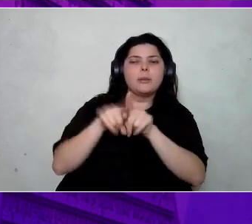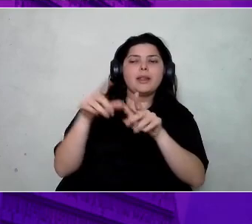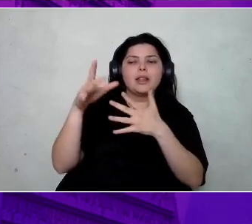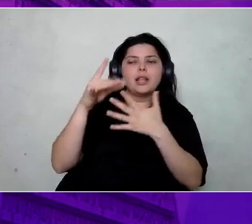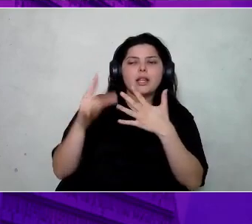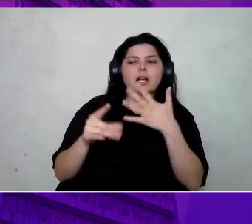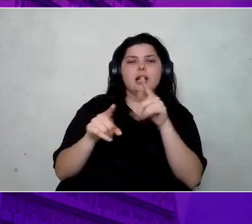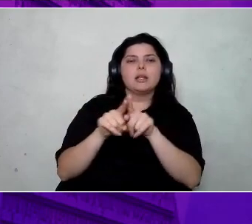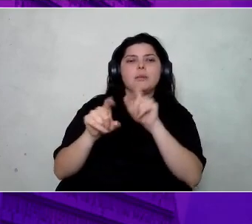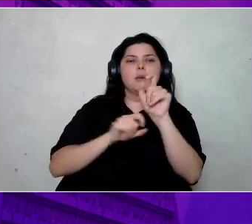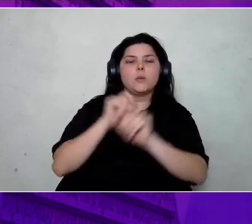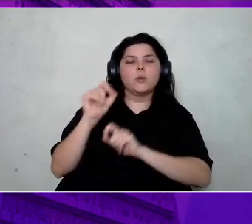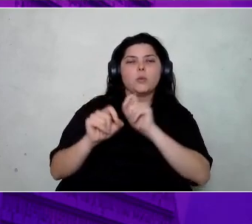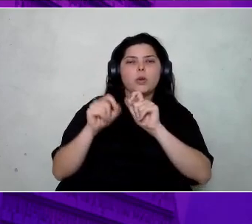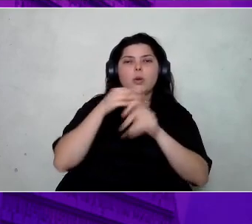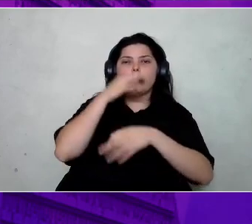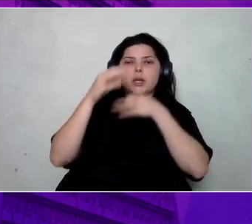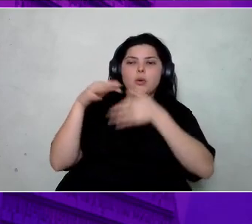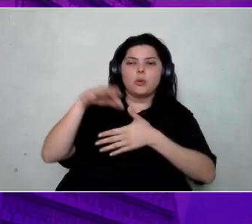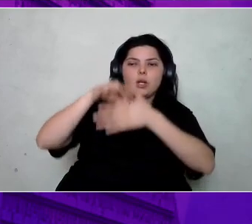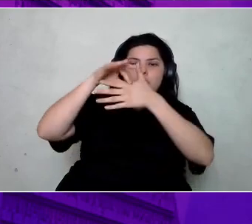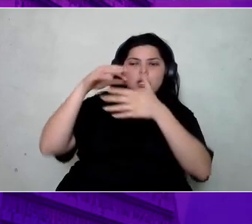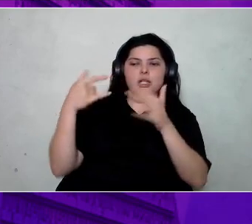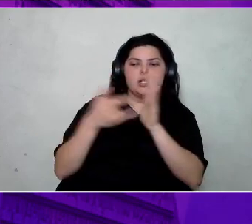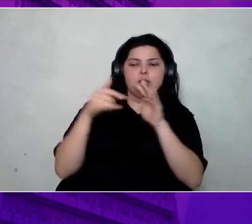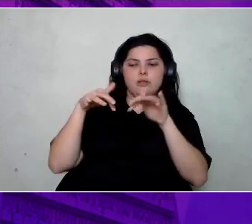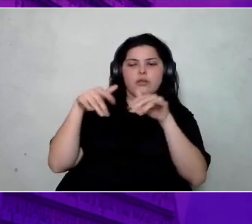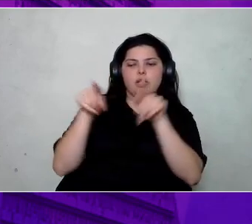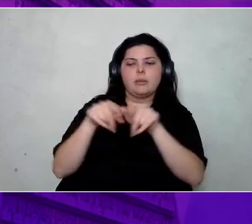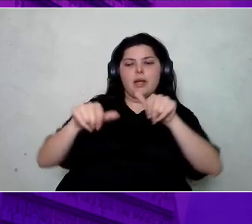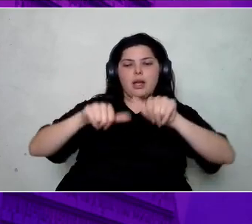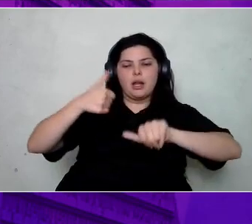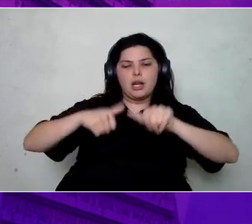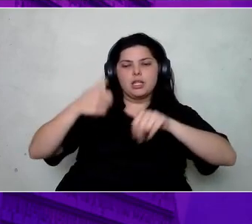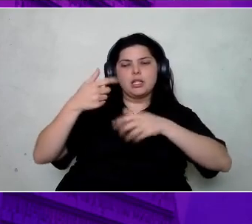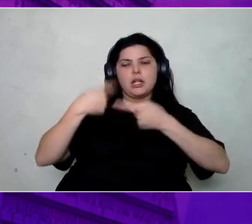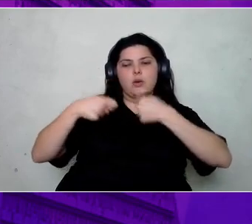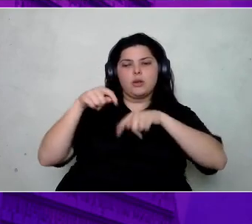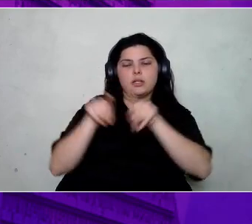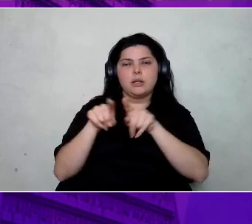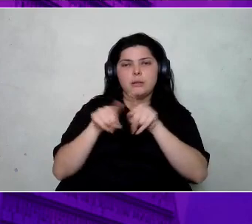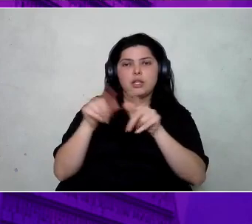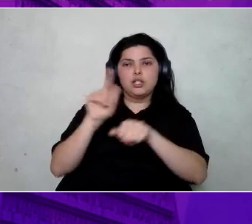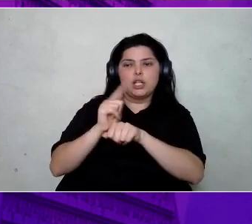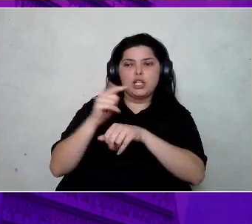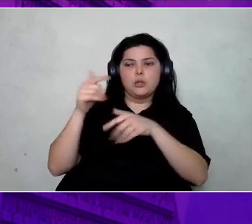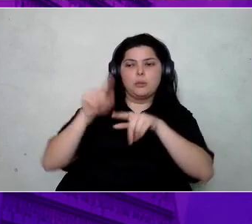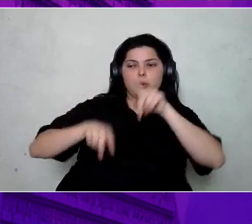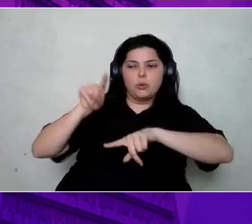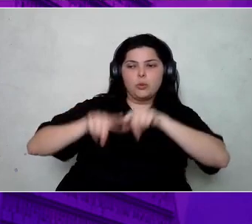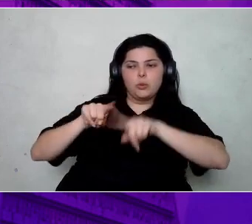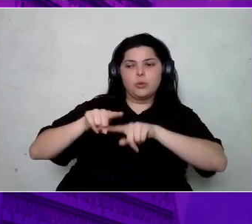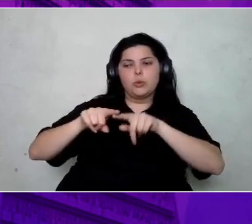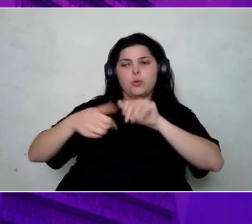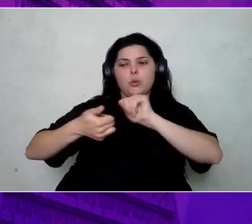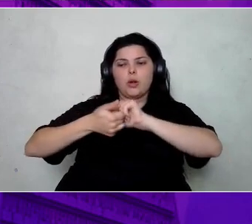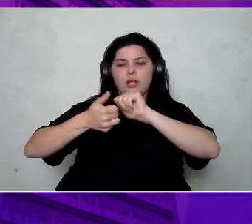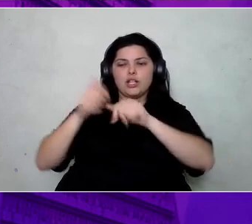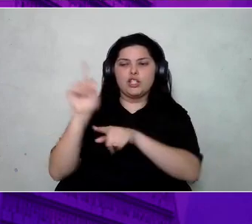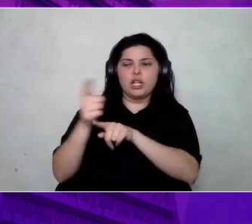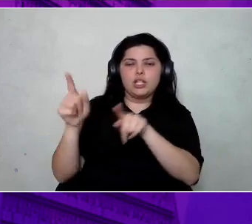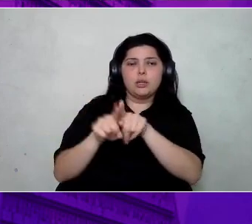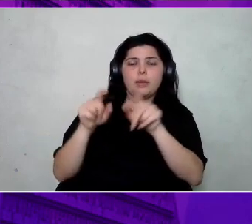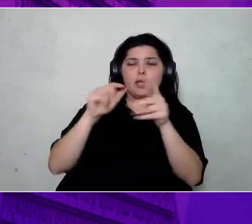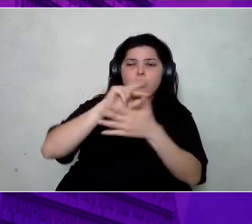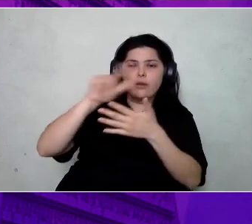a ótica do líder, do desenvolvedor, do analista de negócio, do gerente de produto, do QA, cada pessoa. Eu consigo analisar os